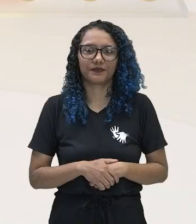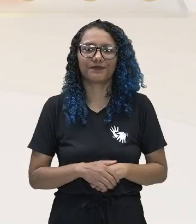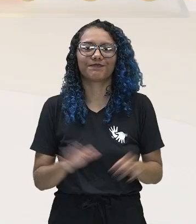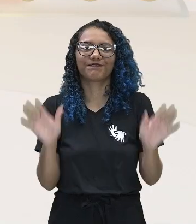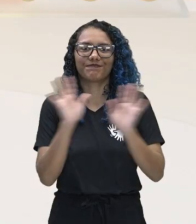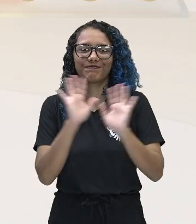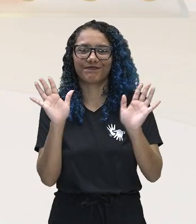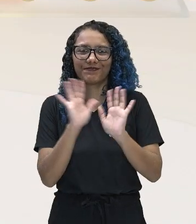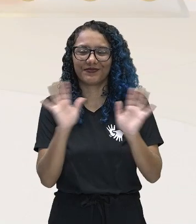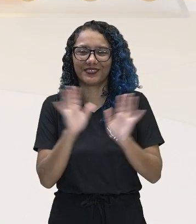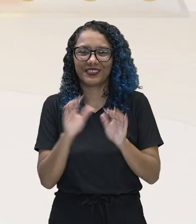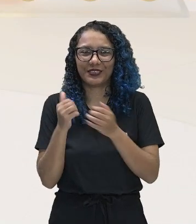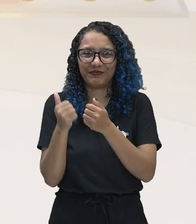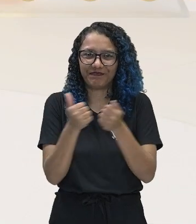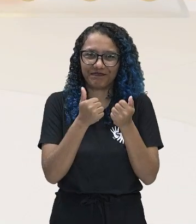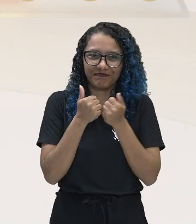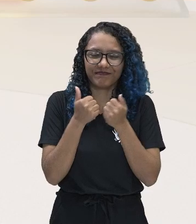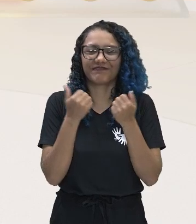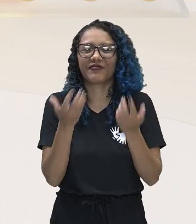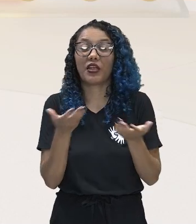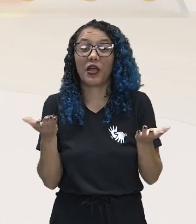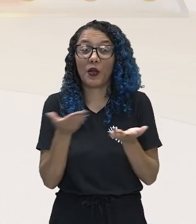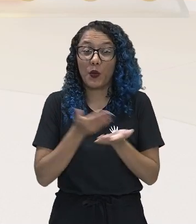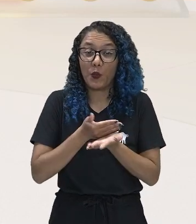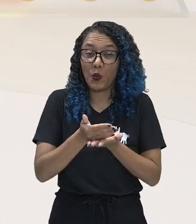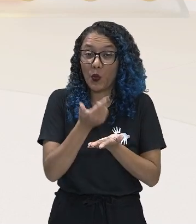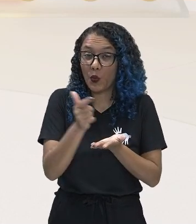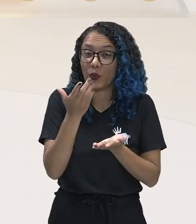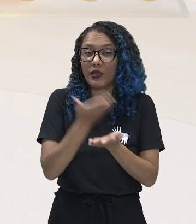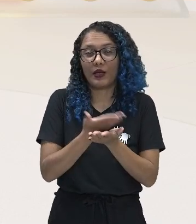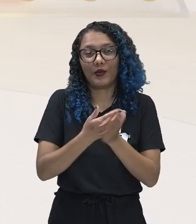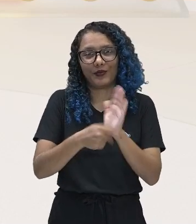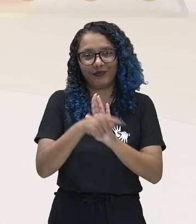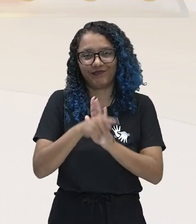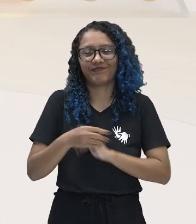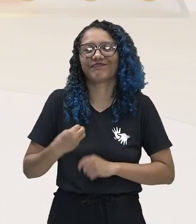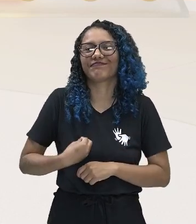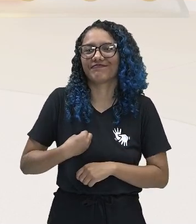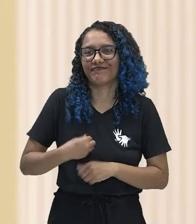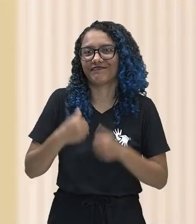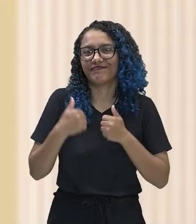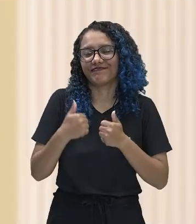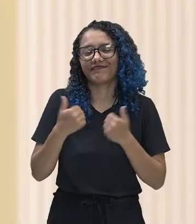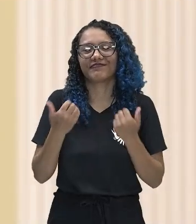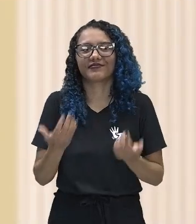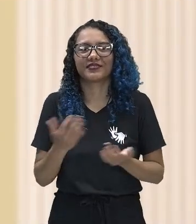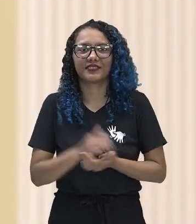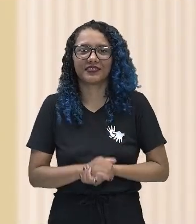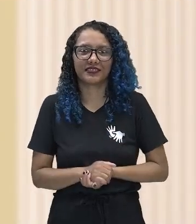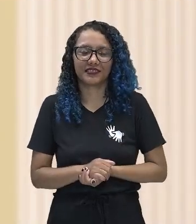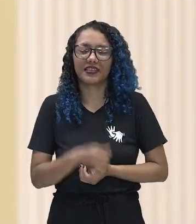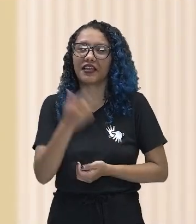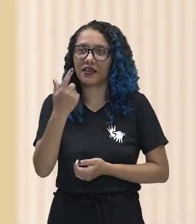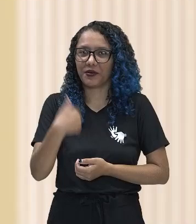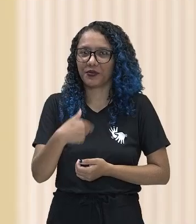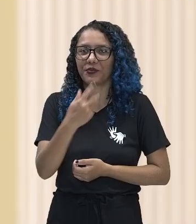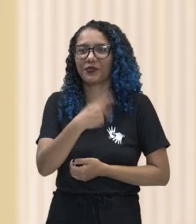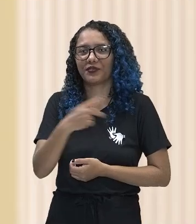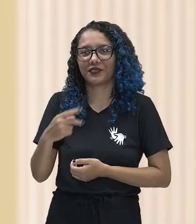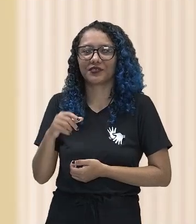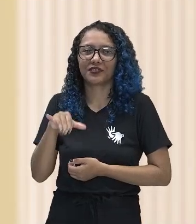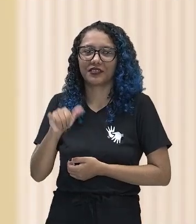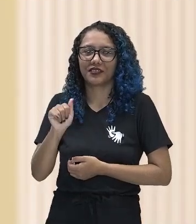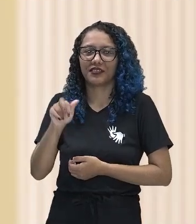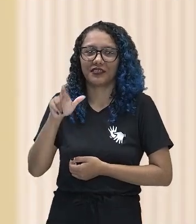Olá, queridos! Tudo bem com vocês? Iniciamos mais uma aula do Projeto de Vida. Eu sou a professora